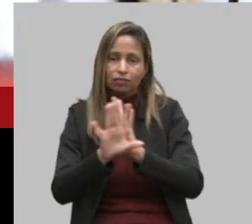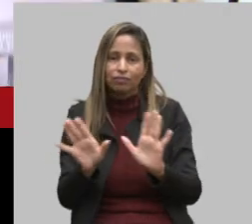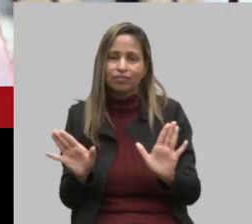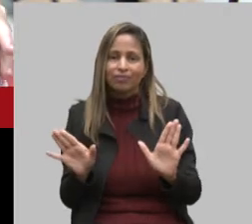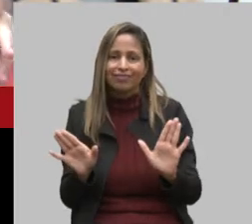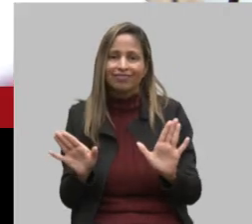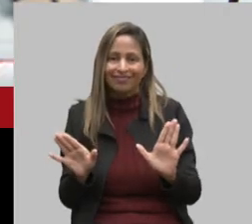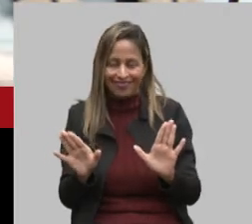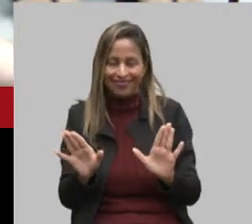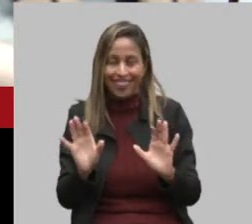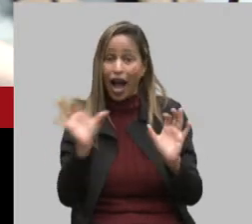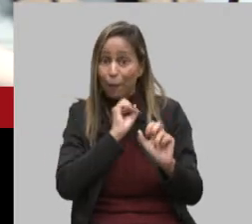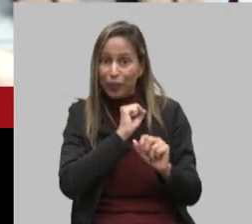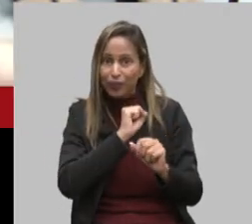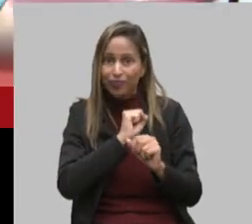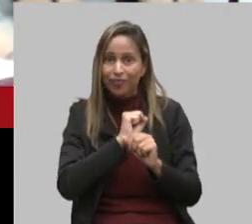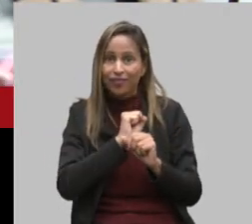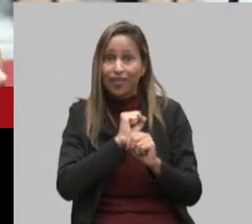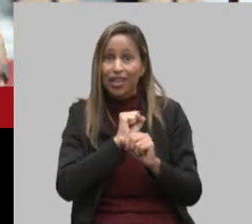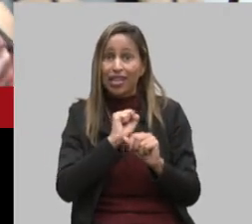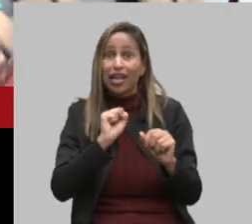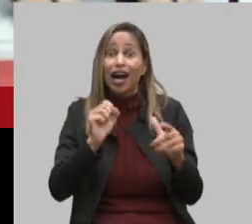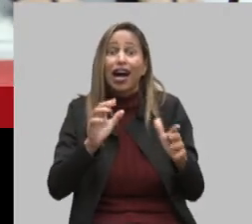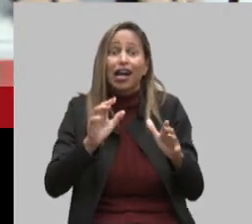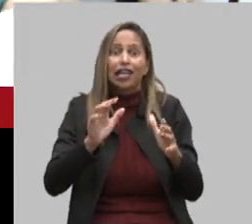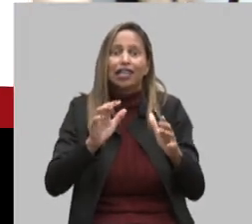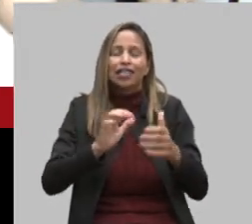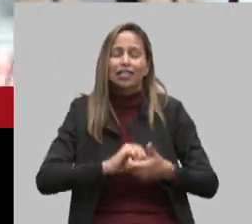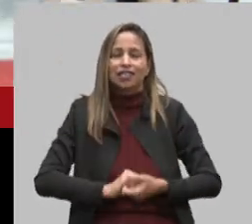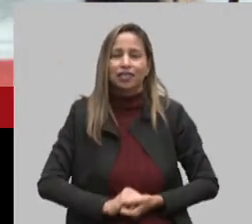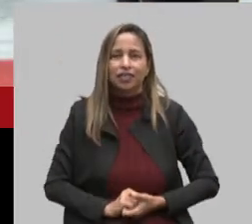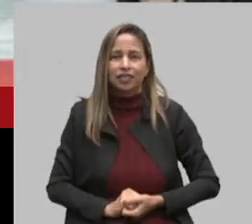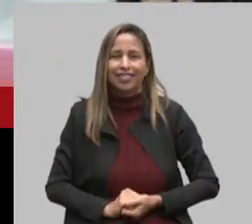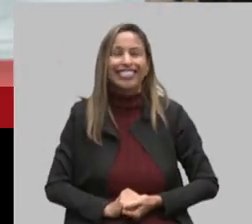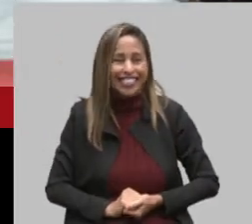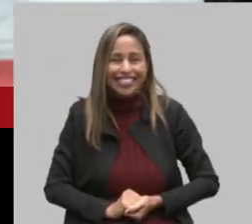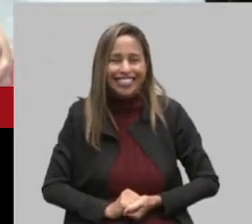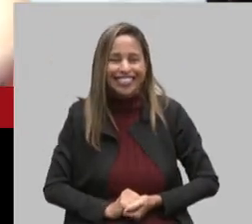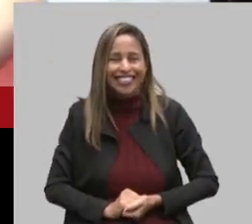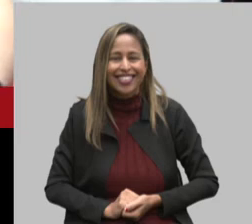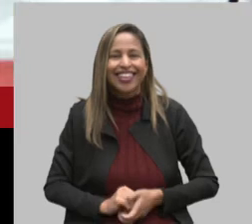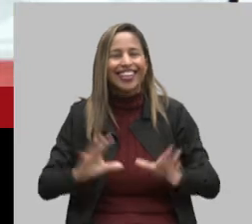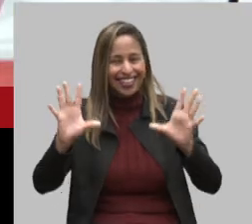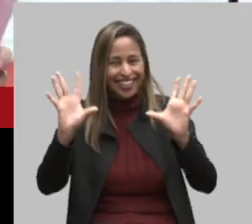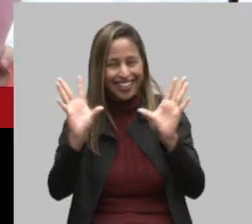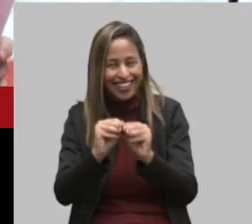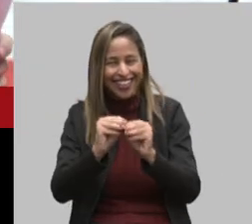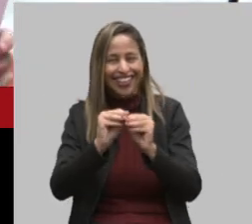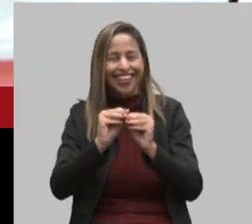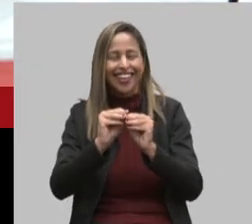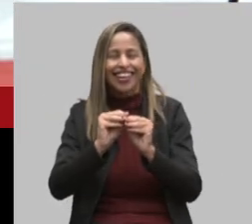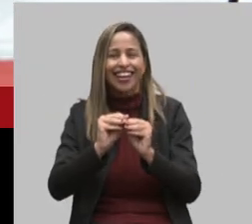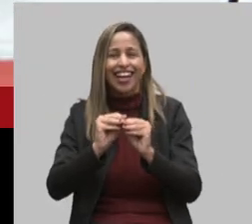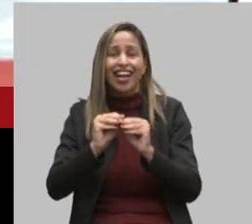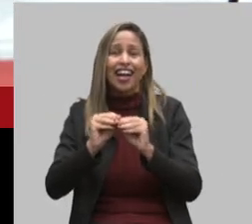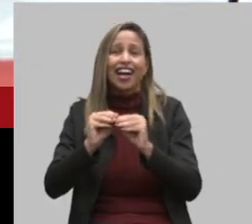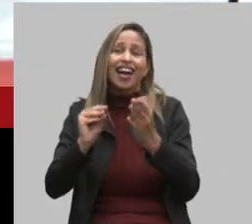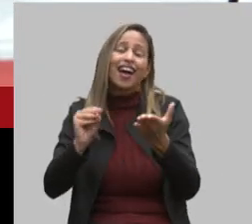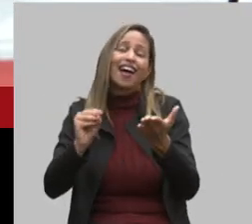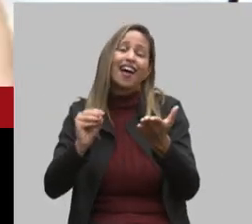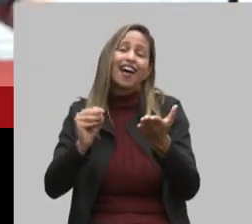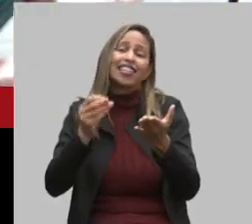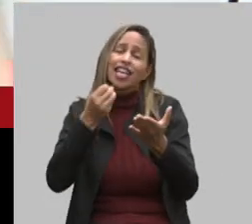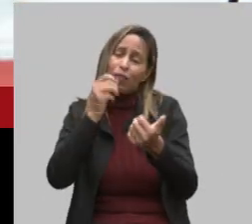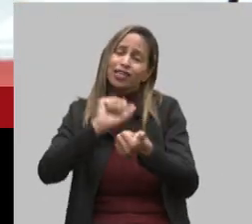concluir rapidinho rapidinho conclua e eu vim concluir que não convé porque teria como a gente adaptar na